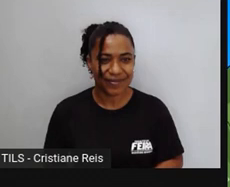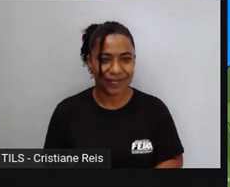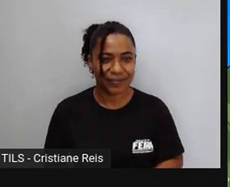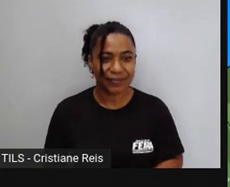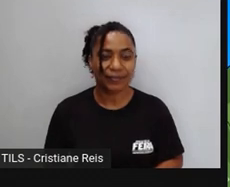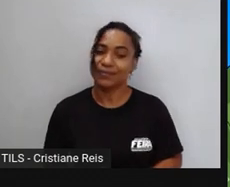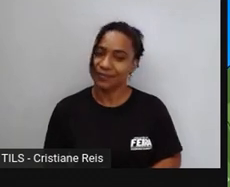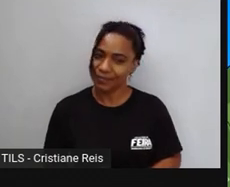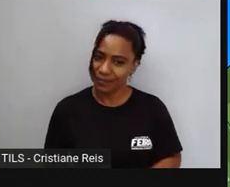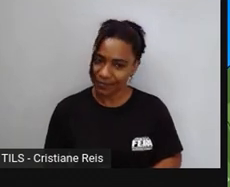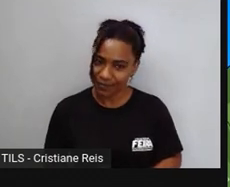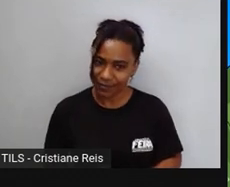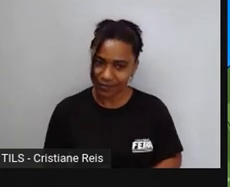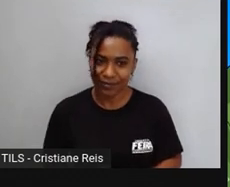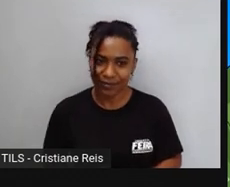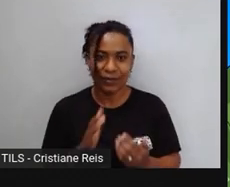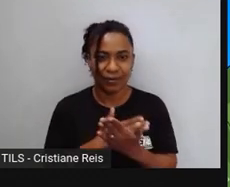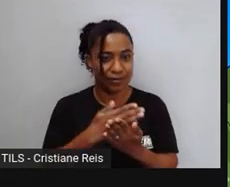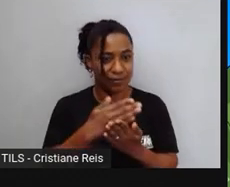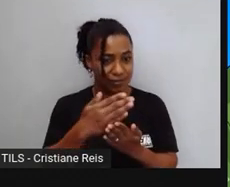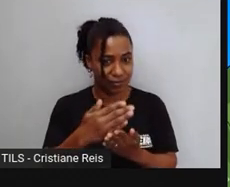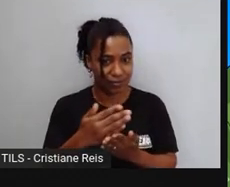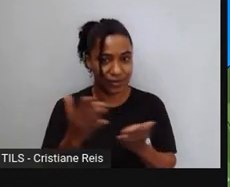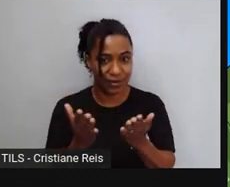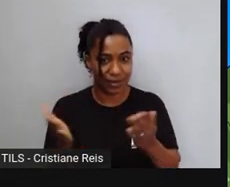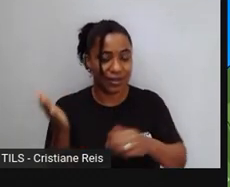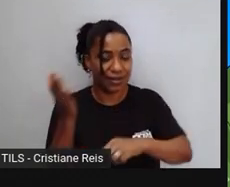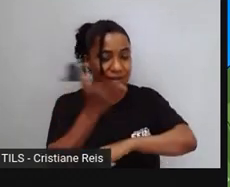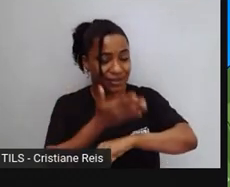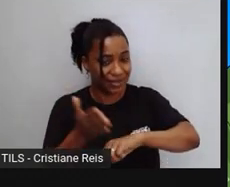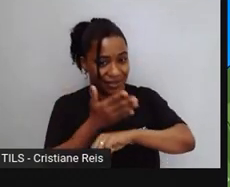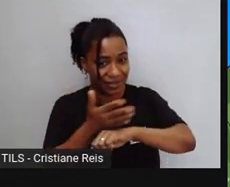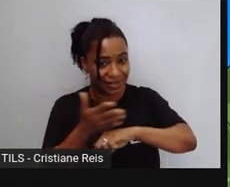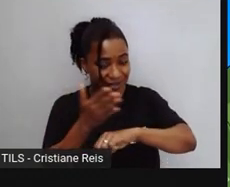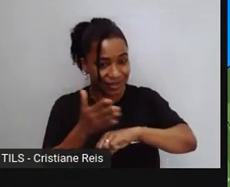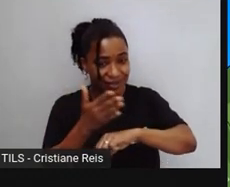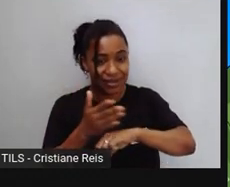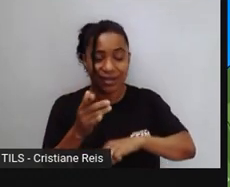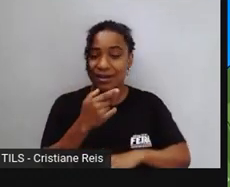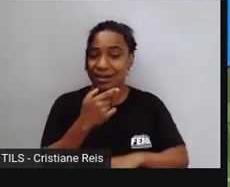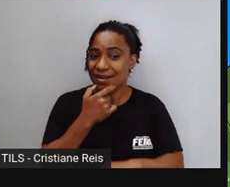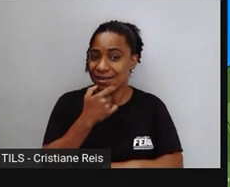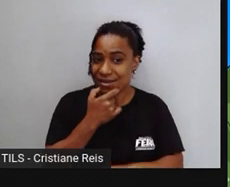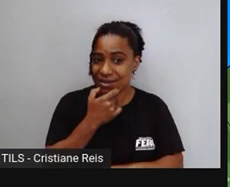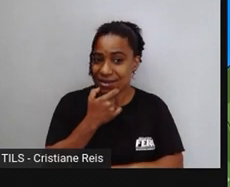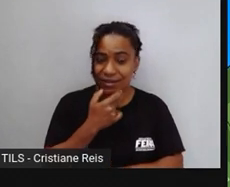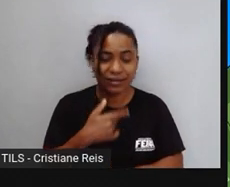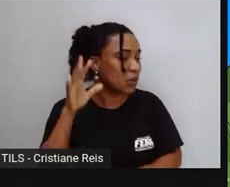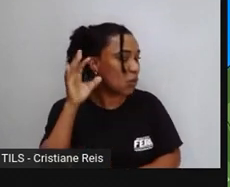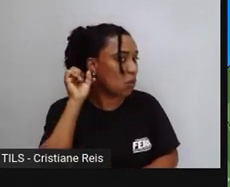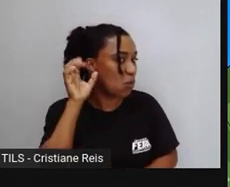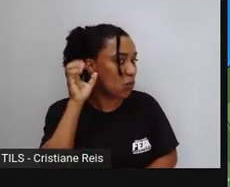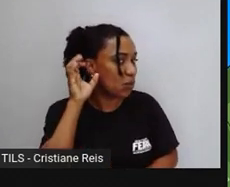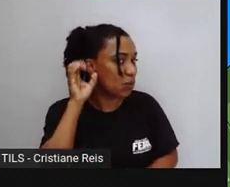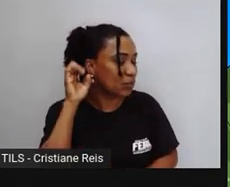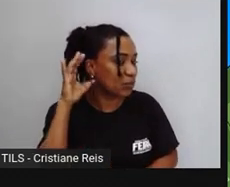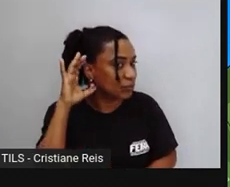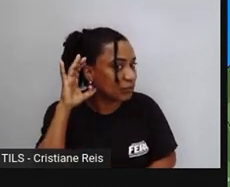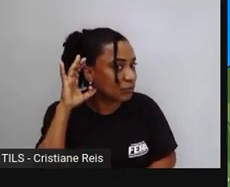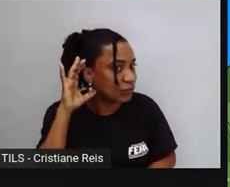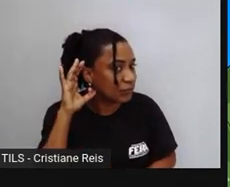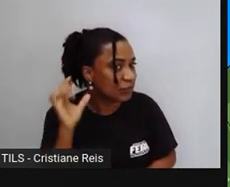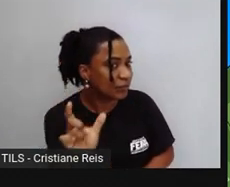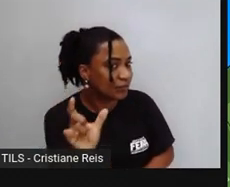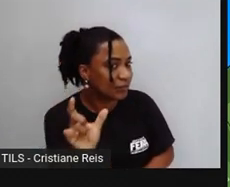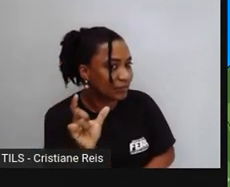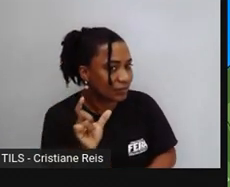Para começar, vamos praticar um pouco o nosso inglês, ouvindo e aprendendo palavras novas a partir desse